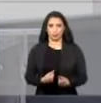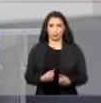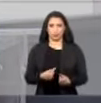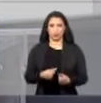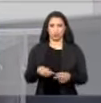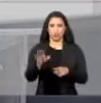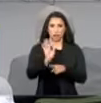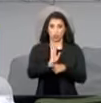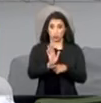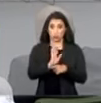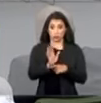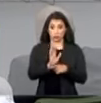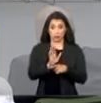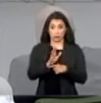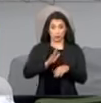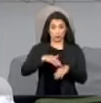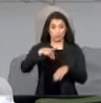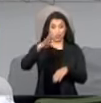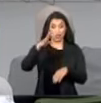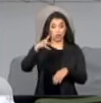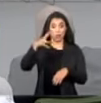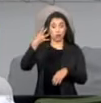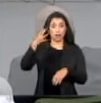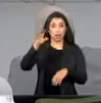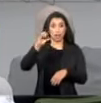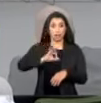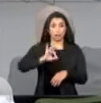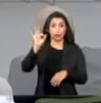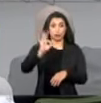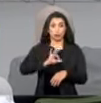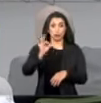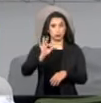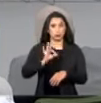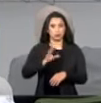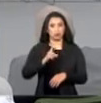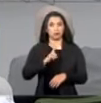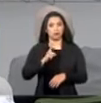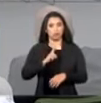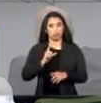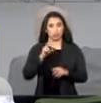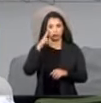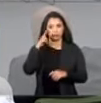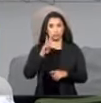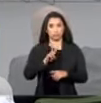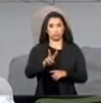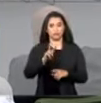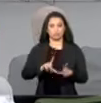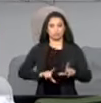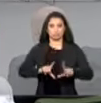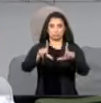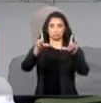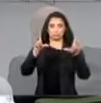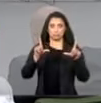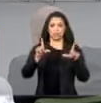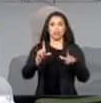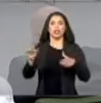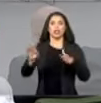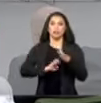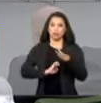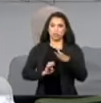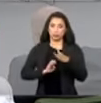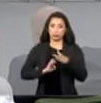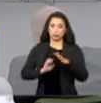chegaram a ocupar mais de 40% do mercado. E isso foi fruto não somente do esforço empresarial e do esforço